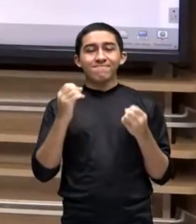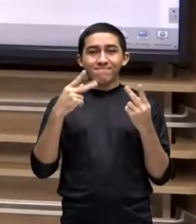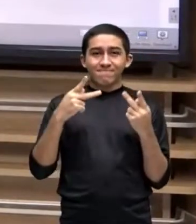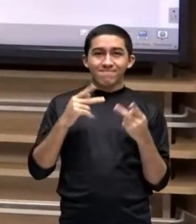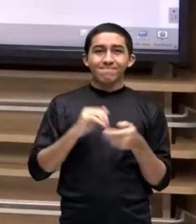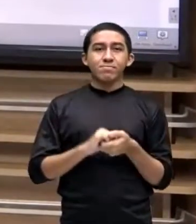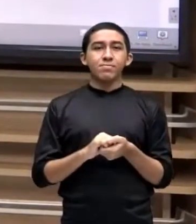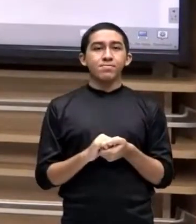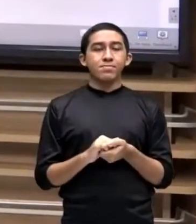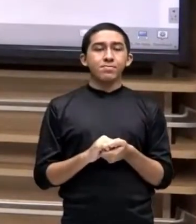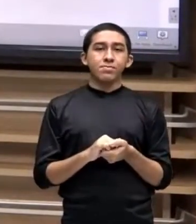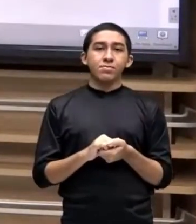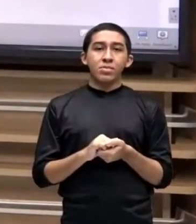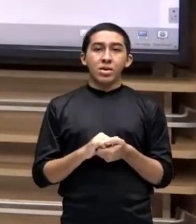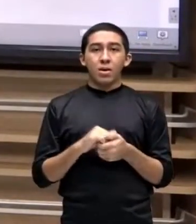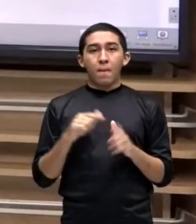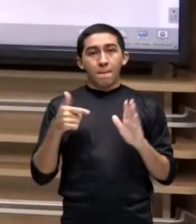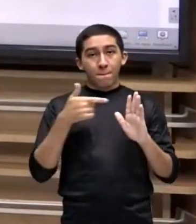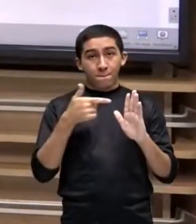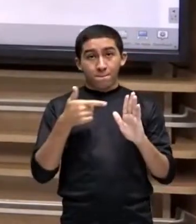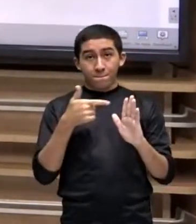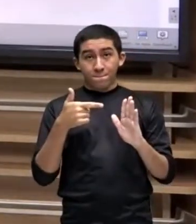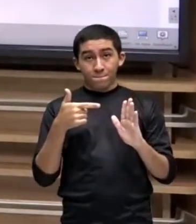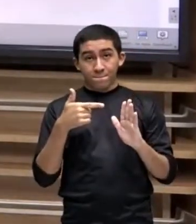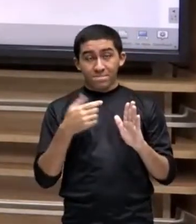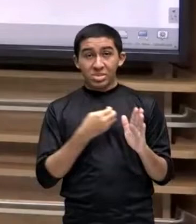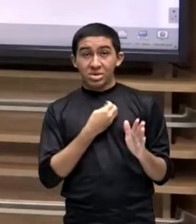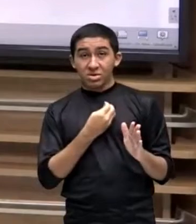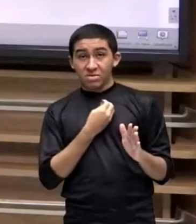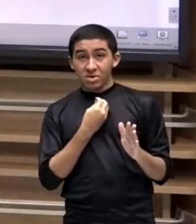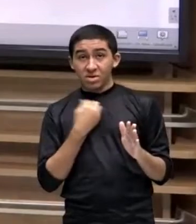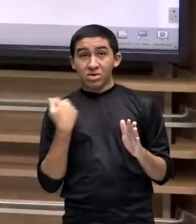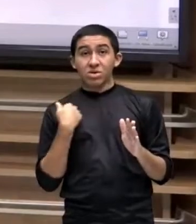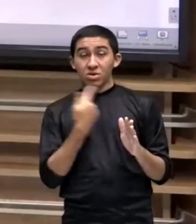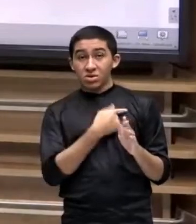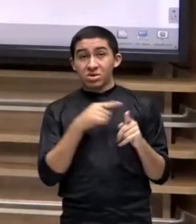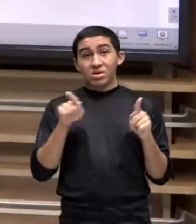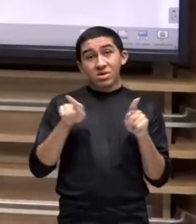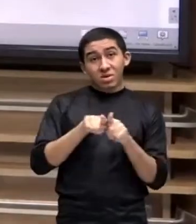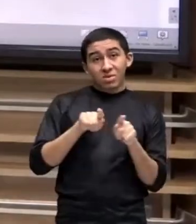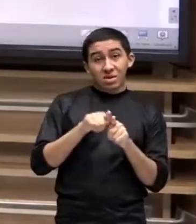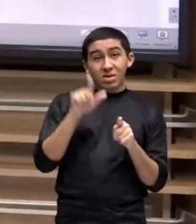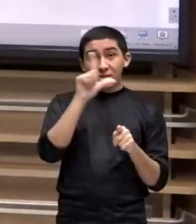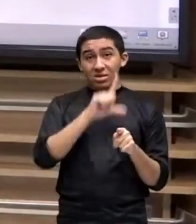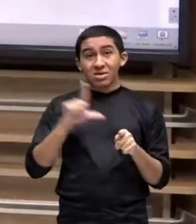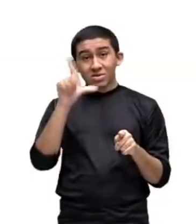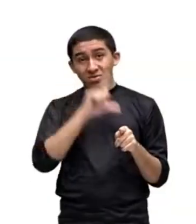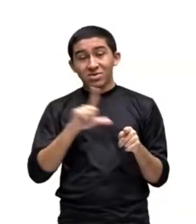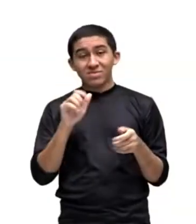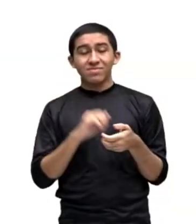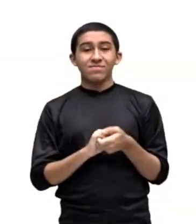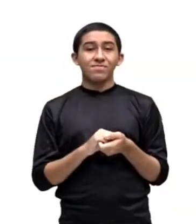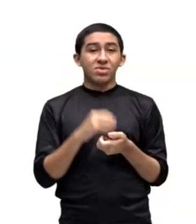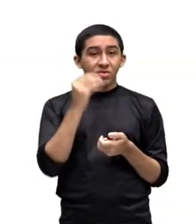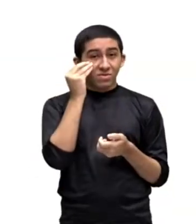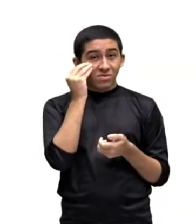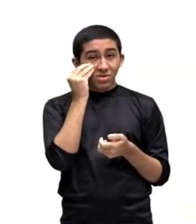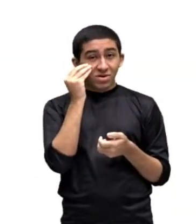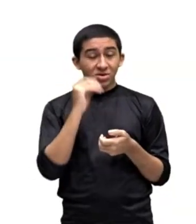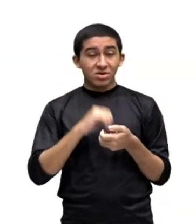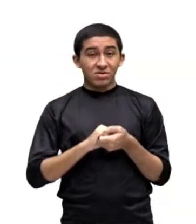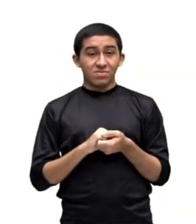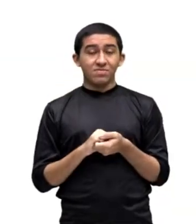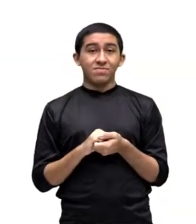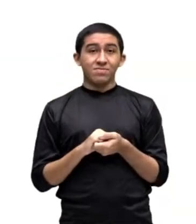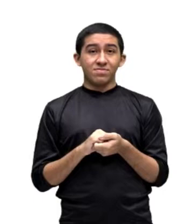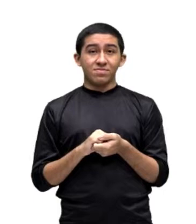E aí eu disse para vocês, a ironia está presente no cotidiano e está presente na literatura. Olhem os nossos exemplos, olhem aqui. Então,